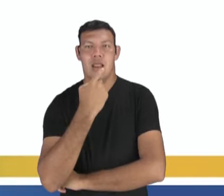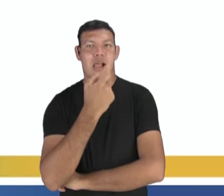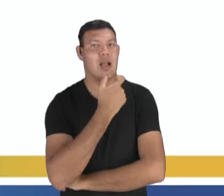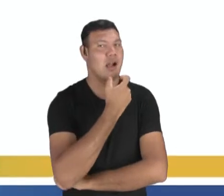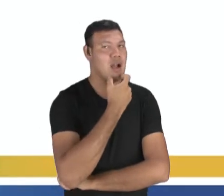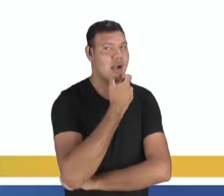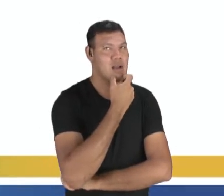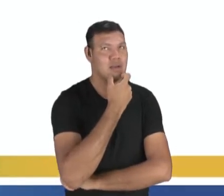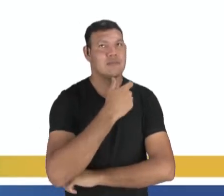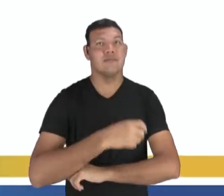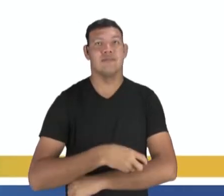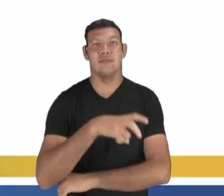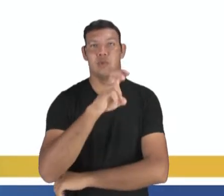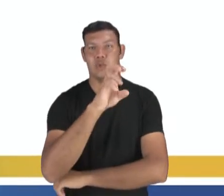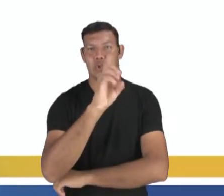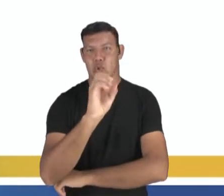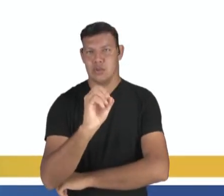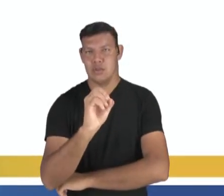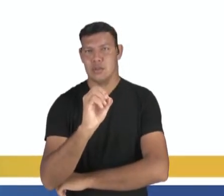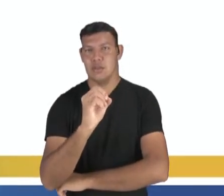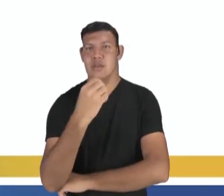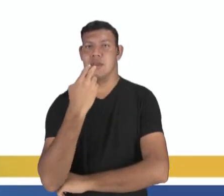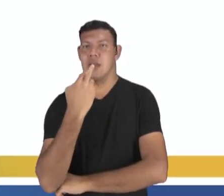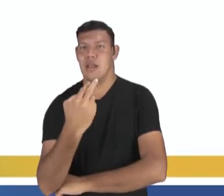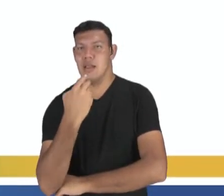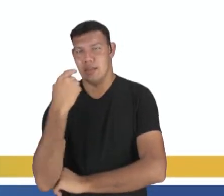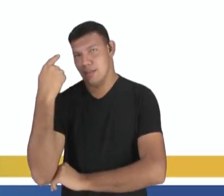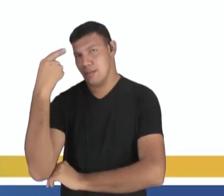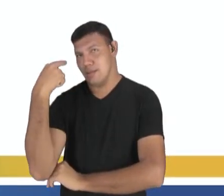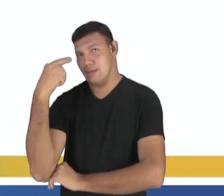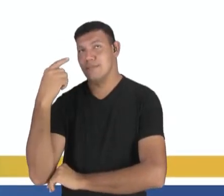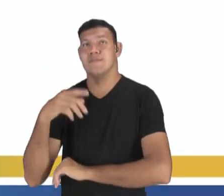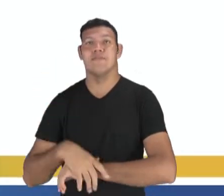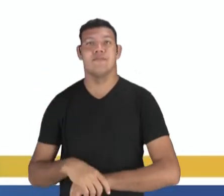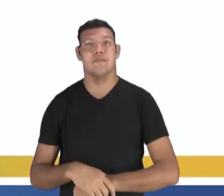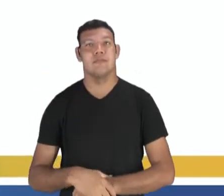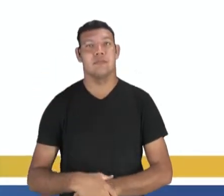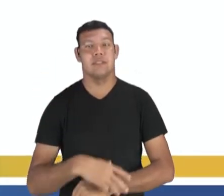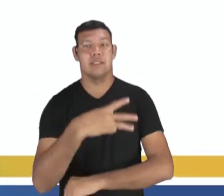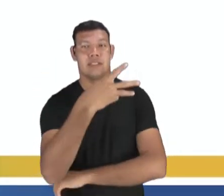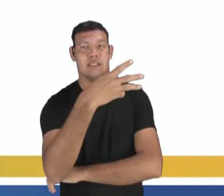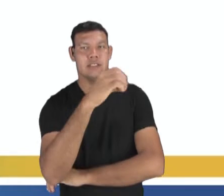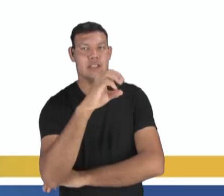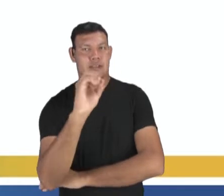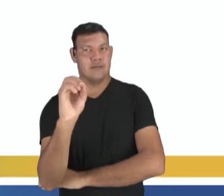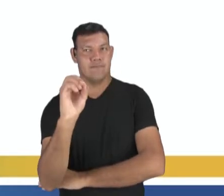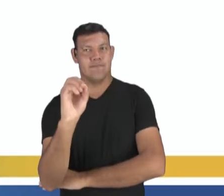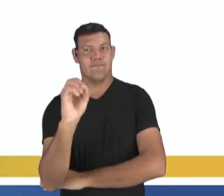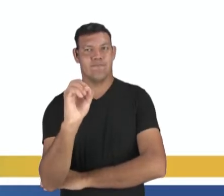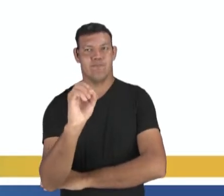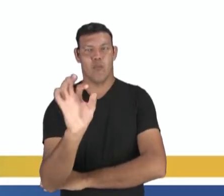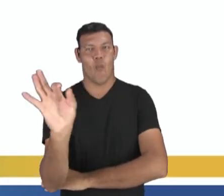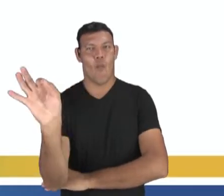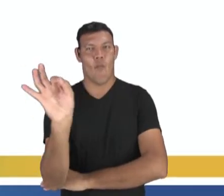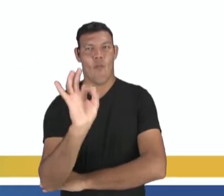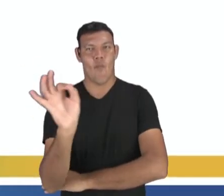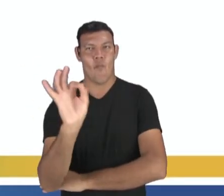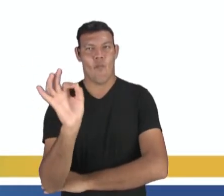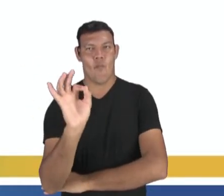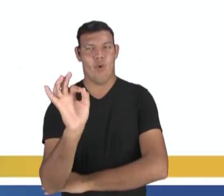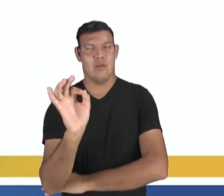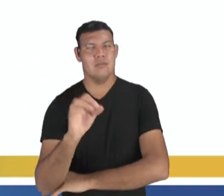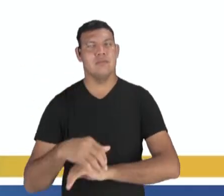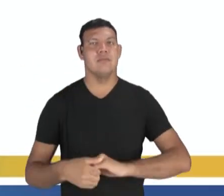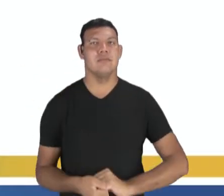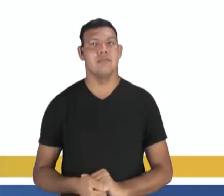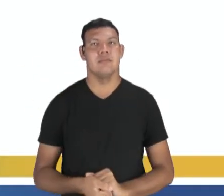a 500 Paulo em espanhol e 300 não falam qualquer um desses